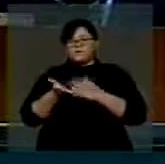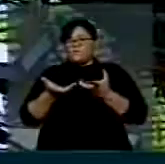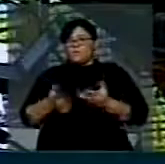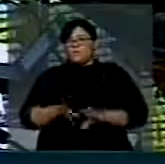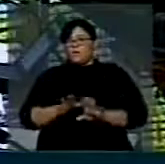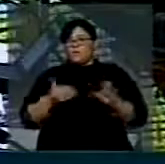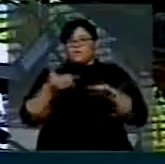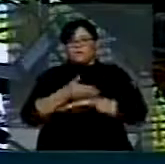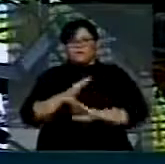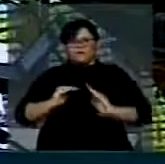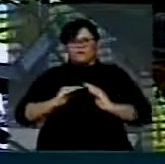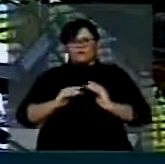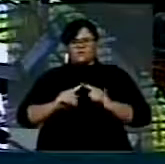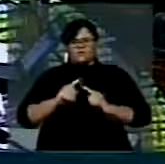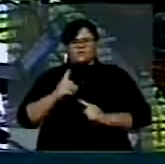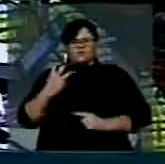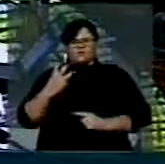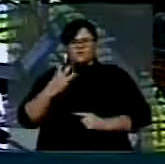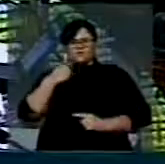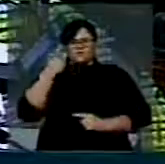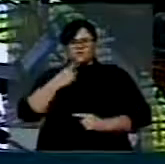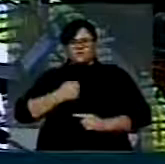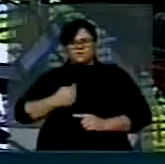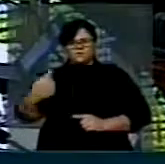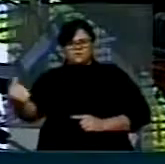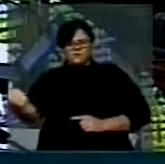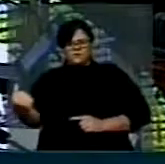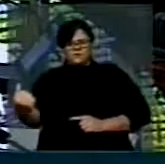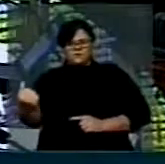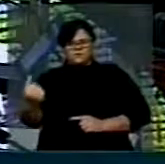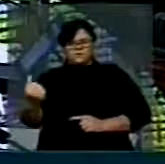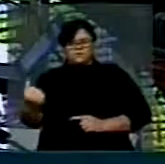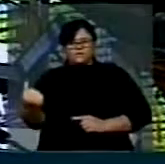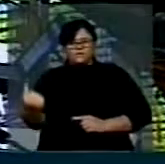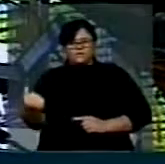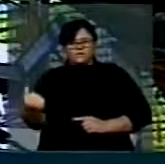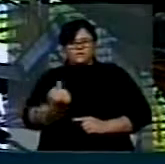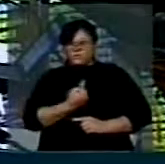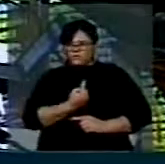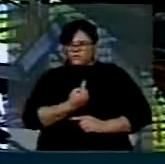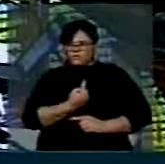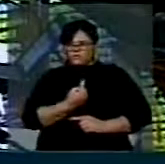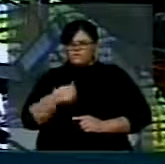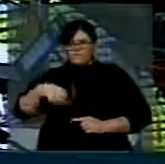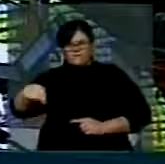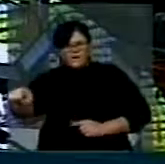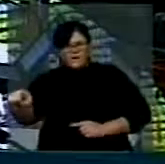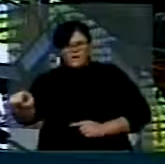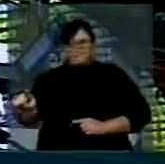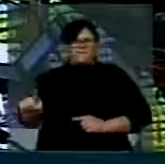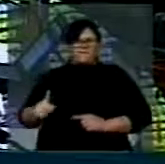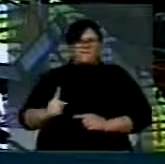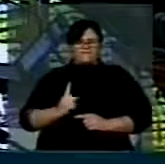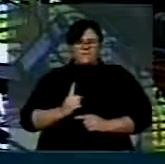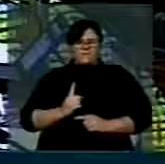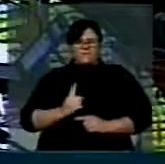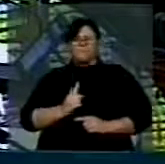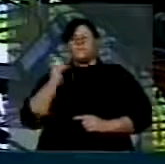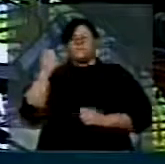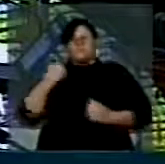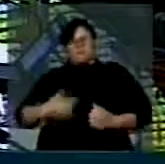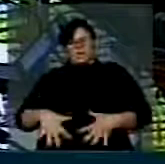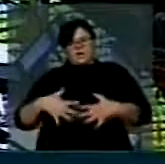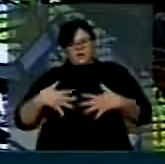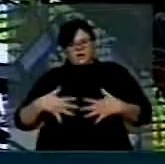casa, que são 3 horas para ir, 3 horas para voltar, e fica caro o transporte coletivo. Então, quando você